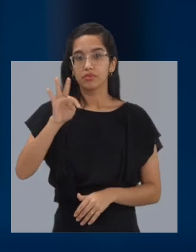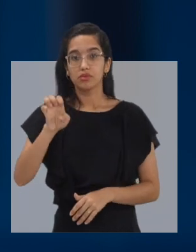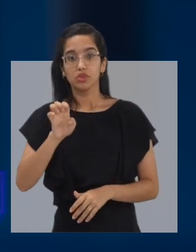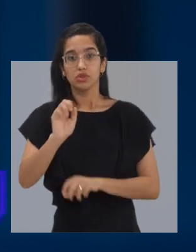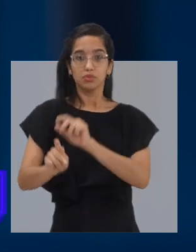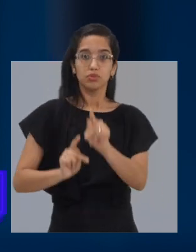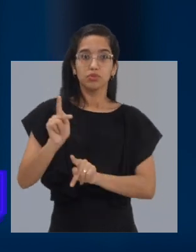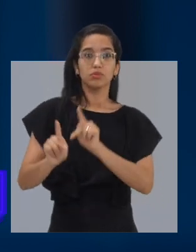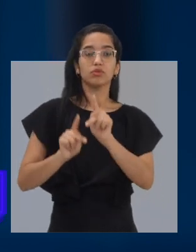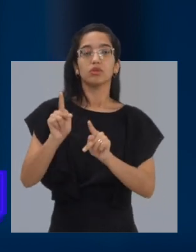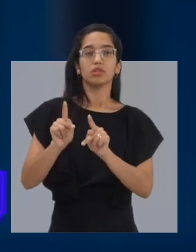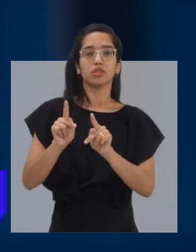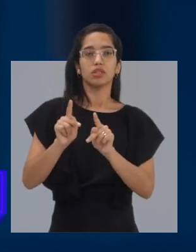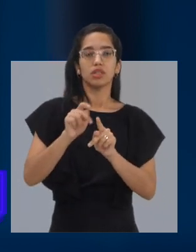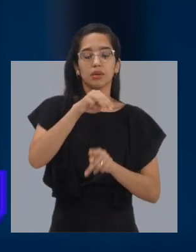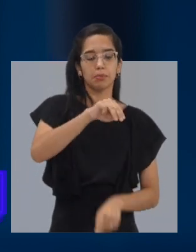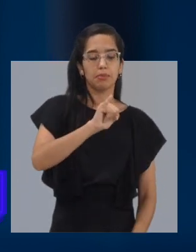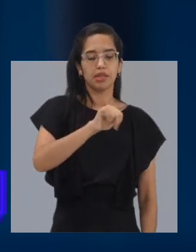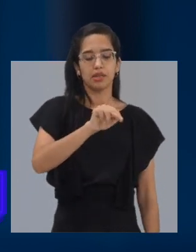conquiliologia, mineralogia,